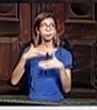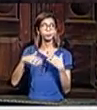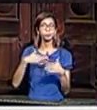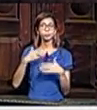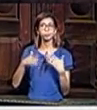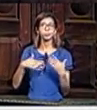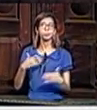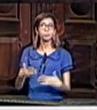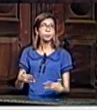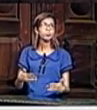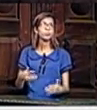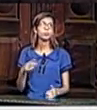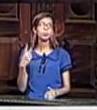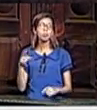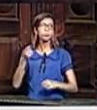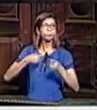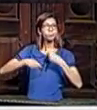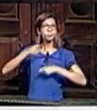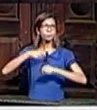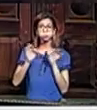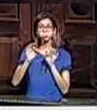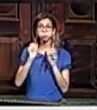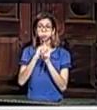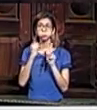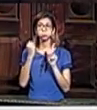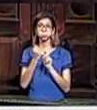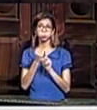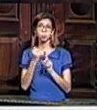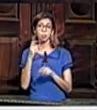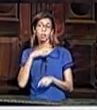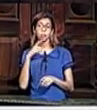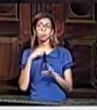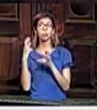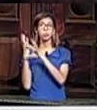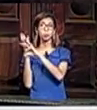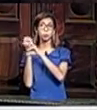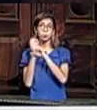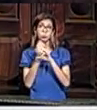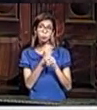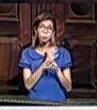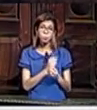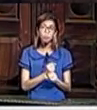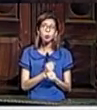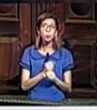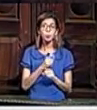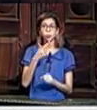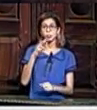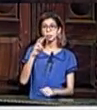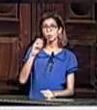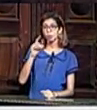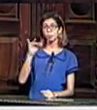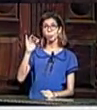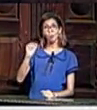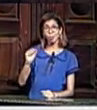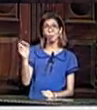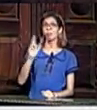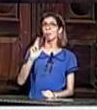significou o esvaziamento dos cofres do Tesouro Nacional, ou do Tesouro Estadual, e aí,